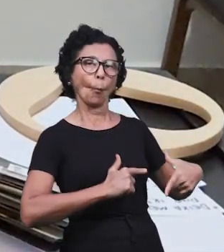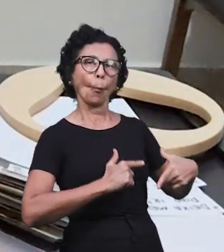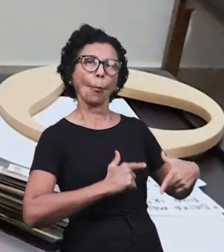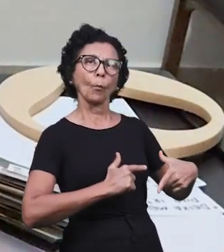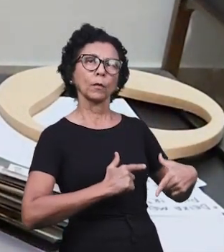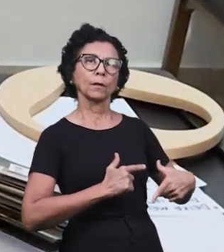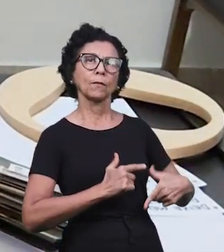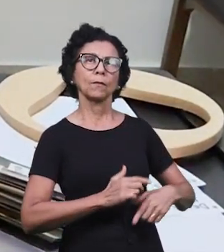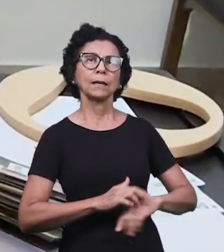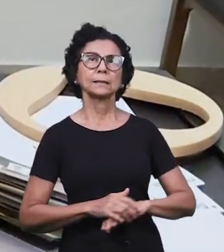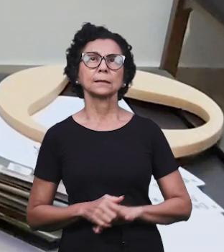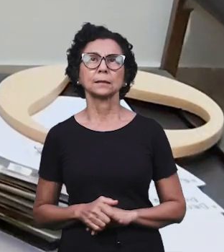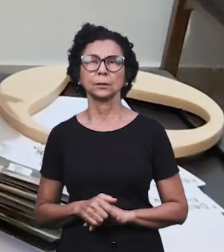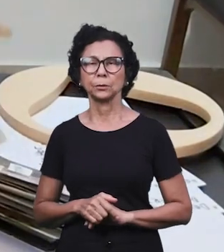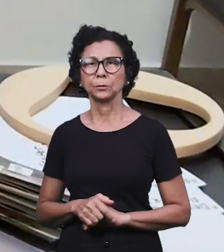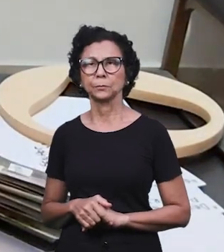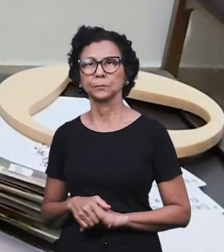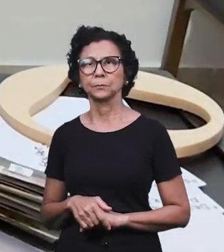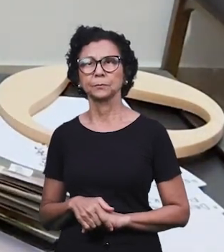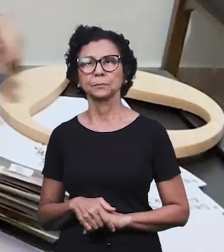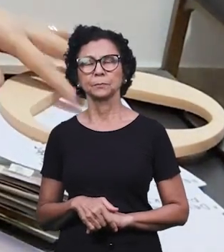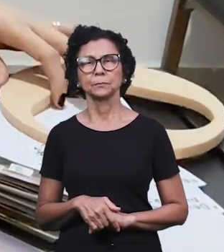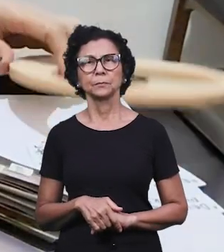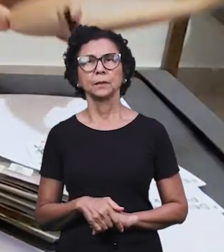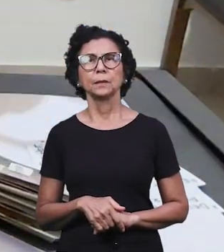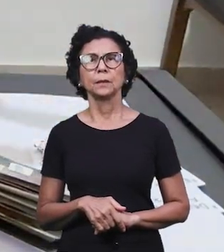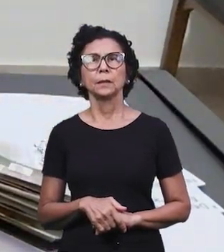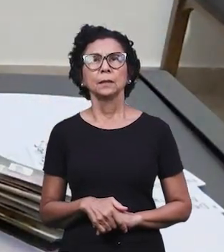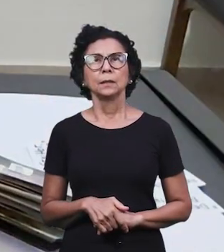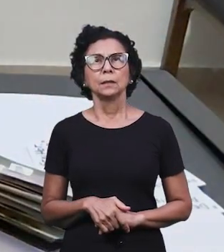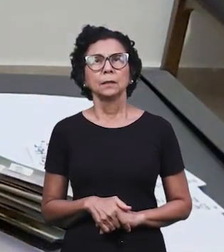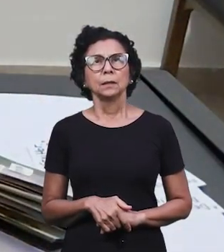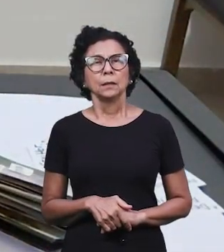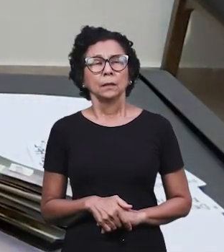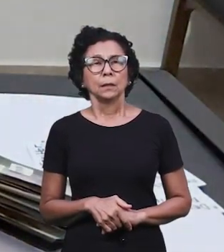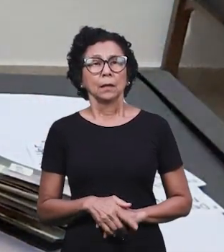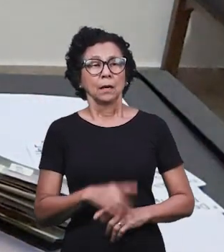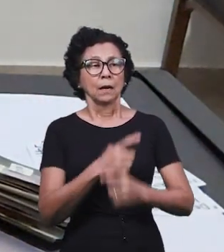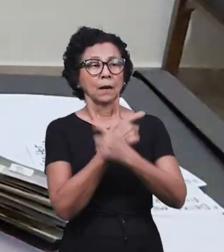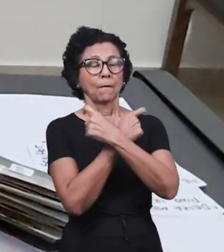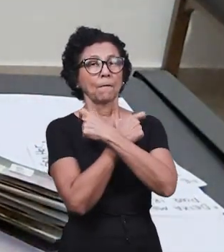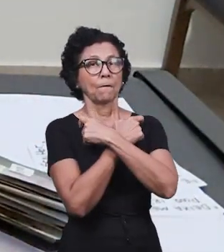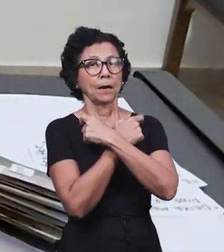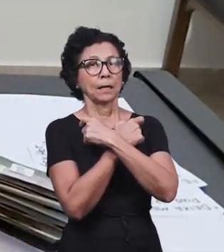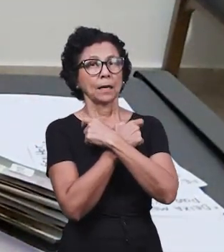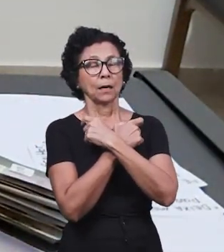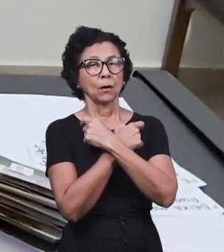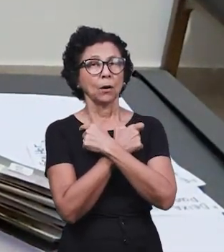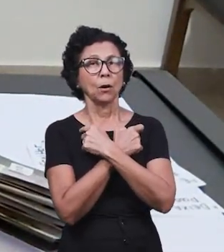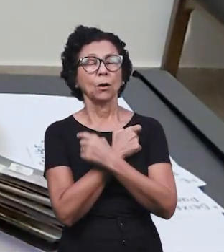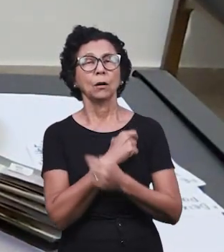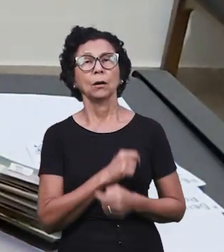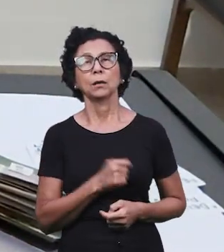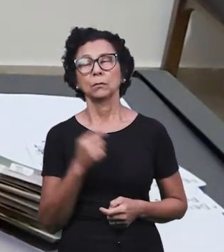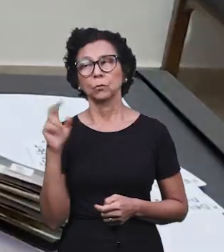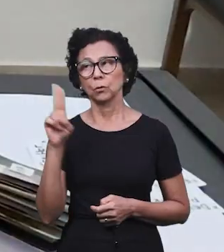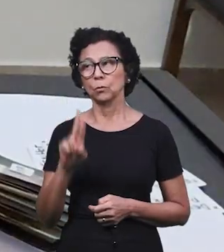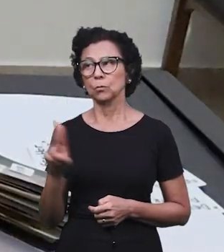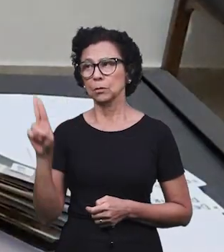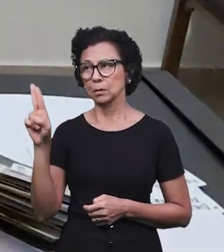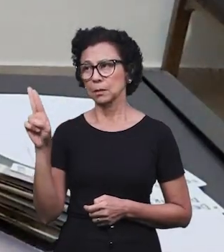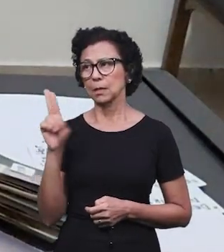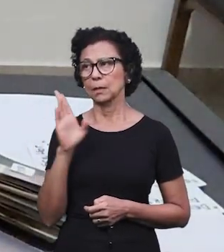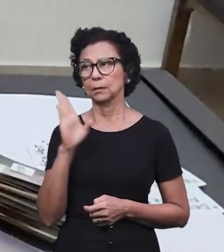usei o pictograma para que eles possam entender. Quando eu falar de Faraó, eu também vou utilizar,